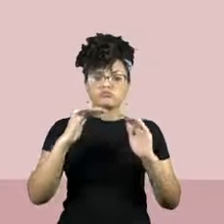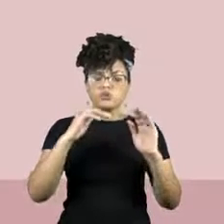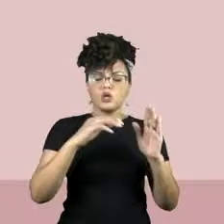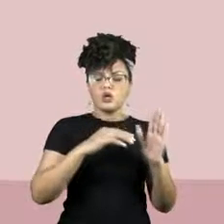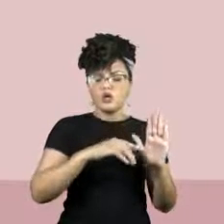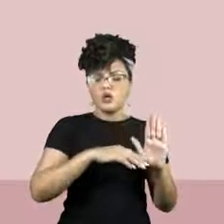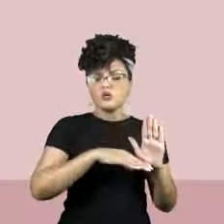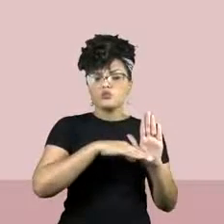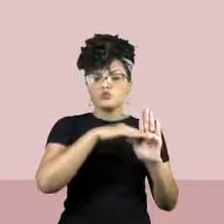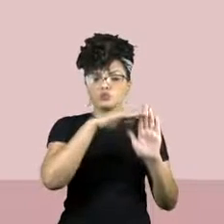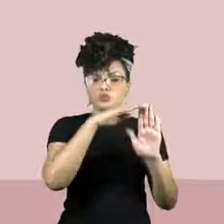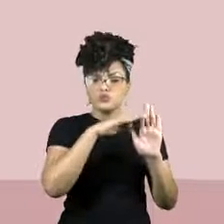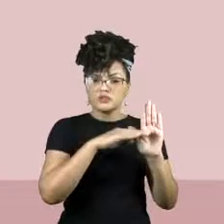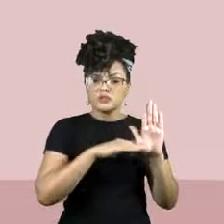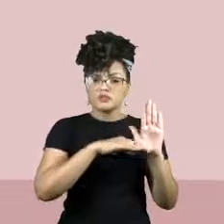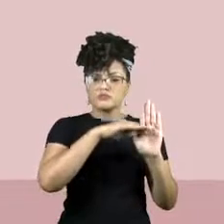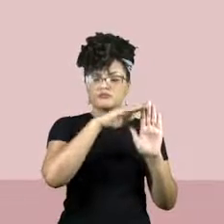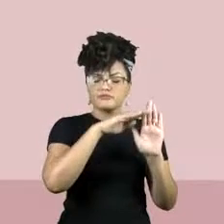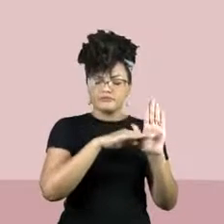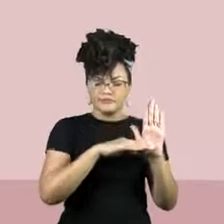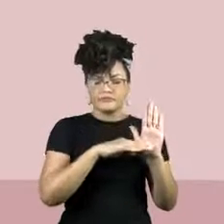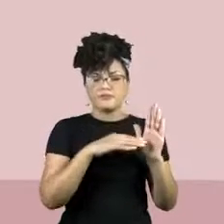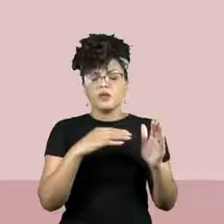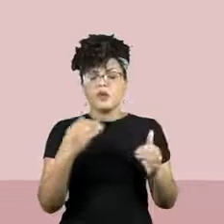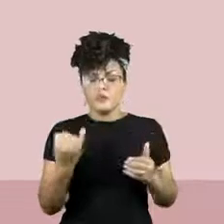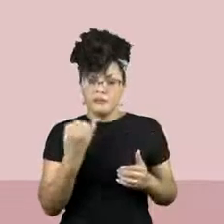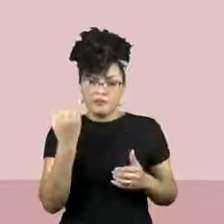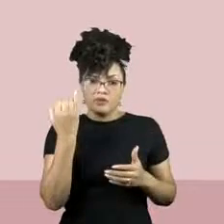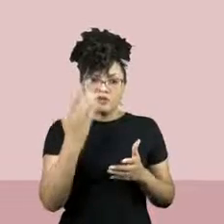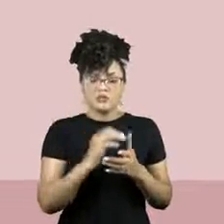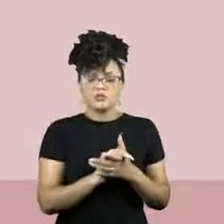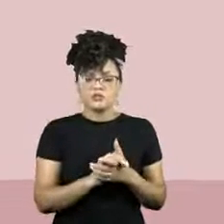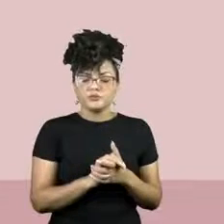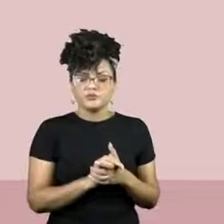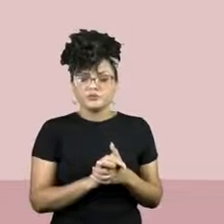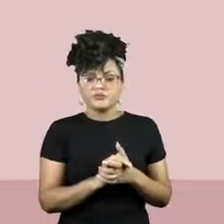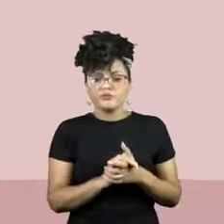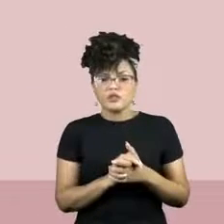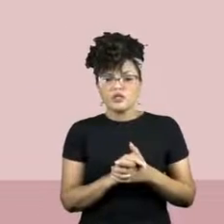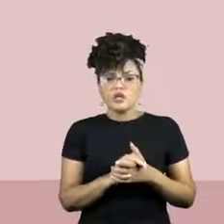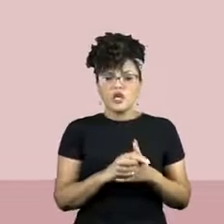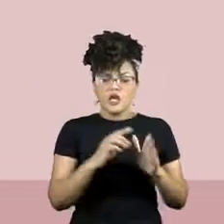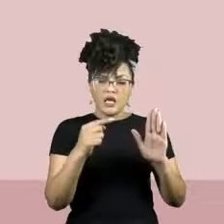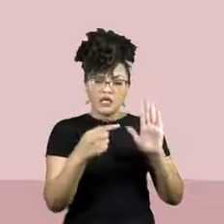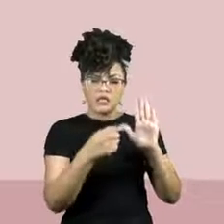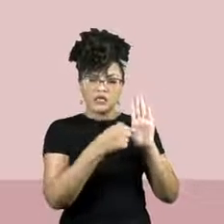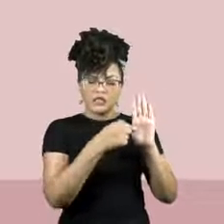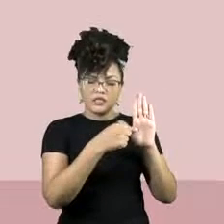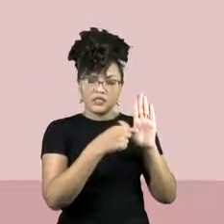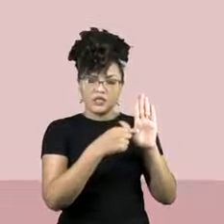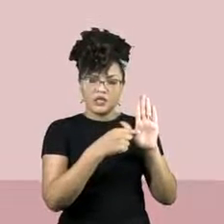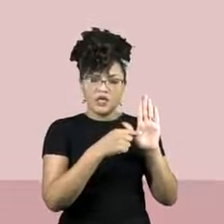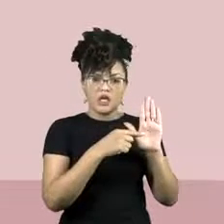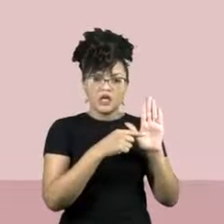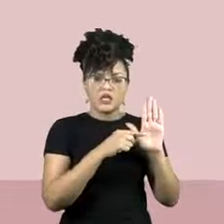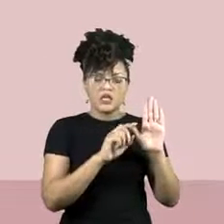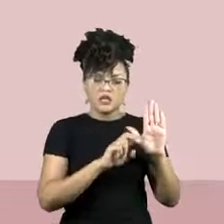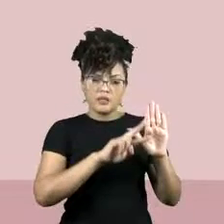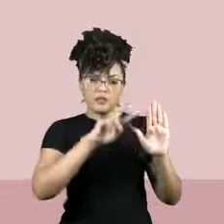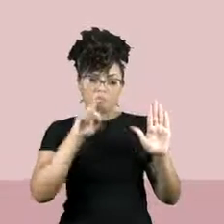eu deixei esse slide aqui para quem quisesse replicar isso no software, né? Ver que tem esse item, né? Clique em sim aqui, ele vai avançar o item.